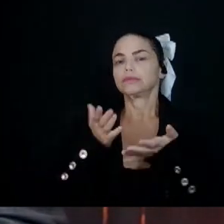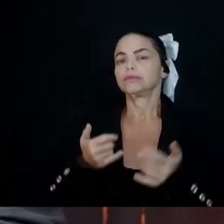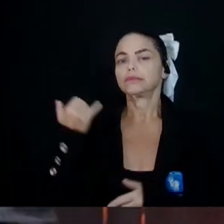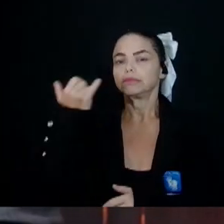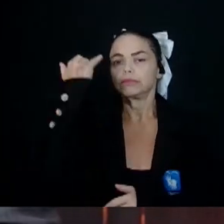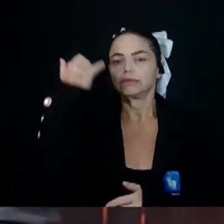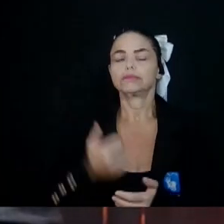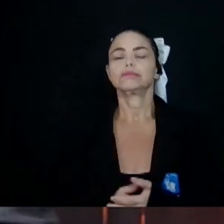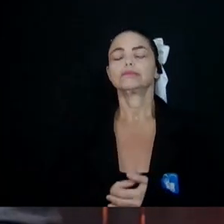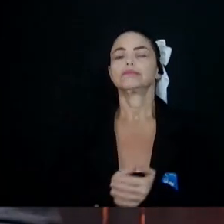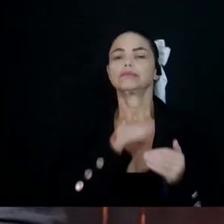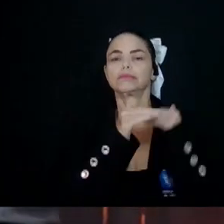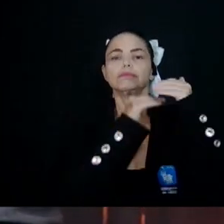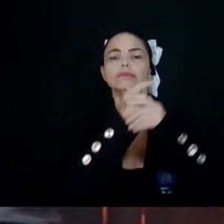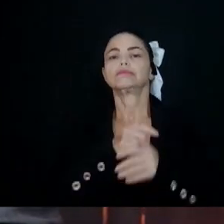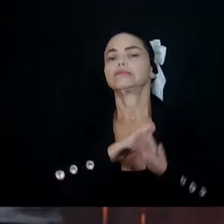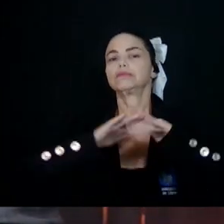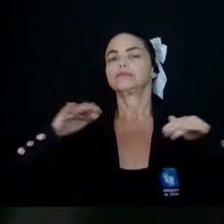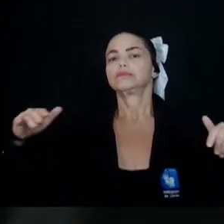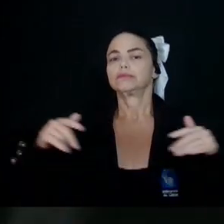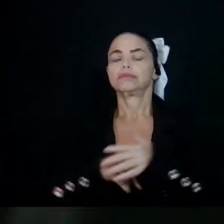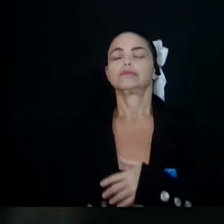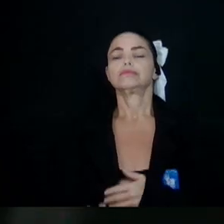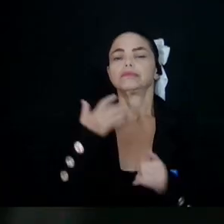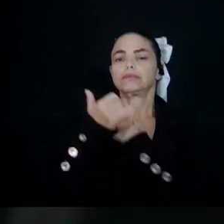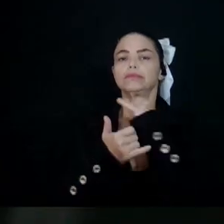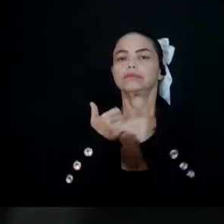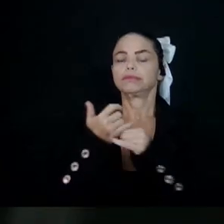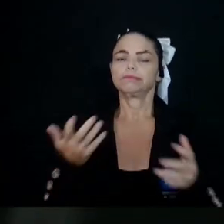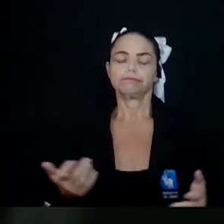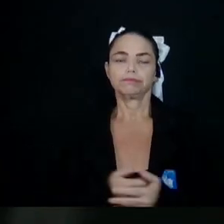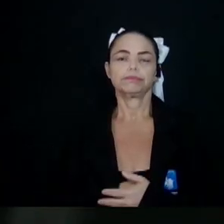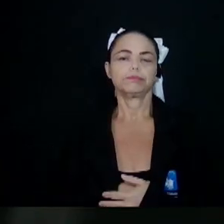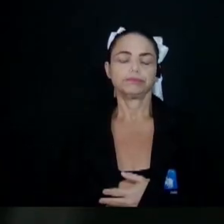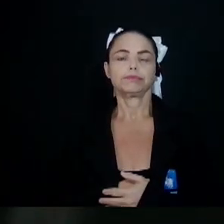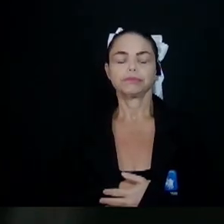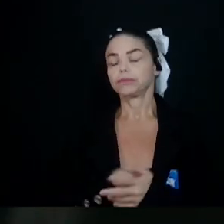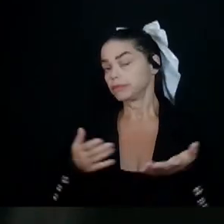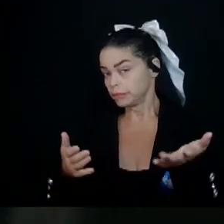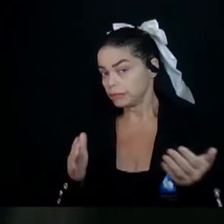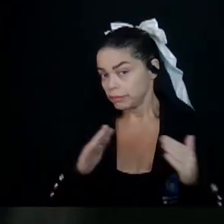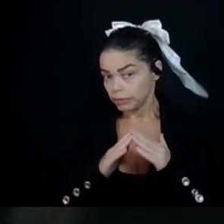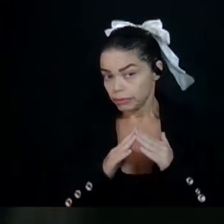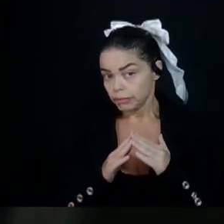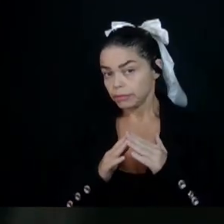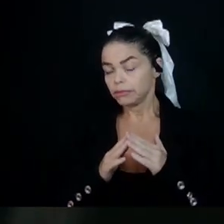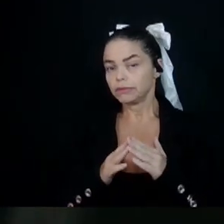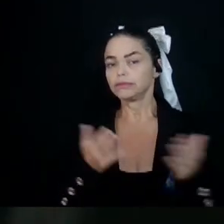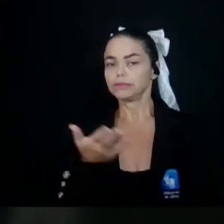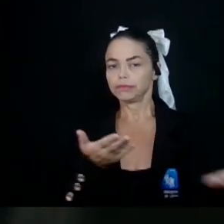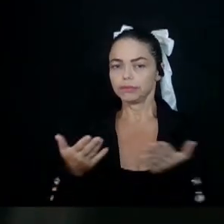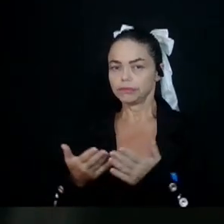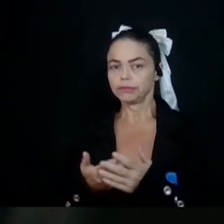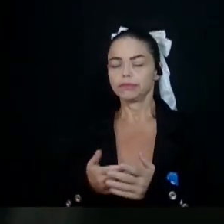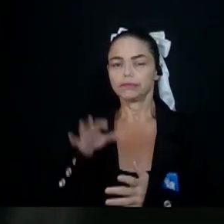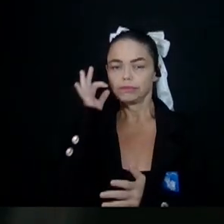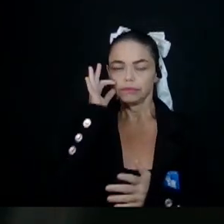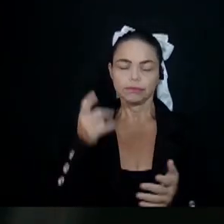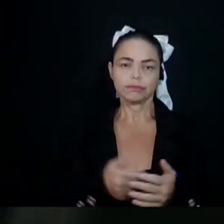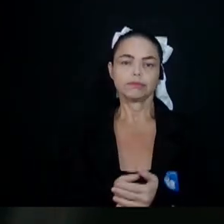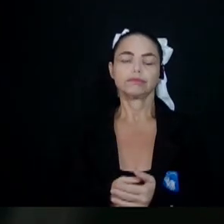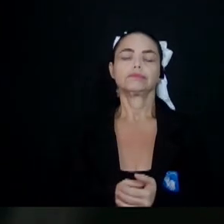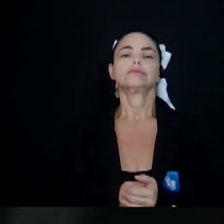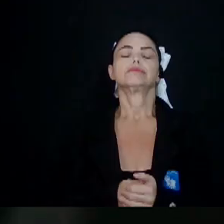aí no desenvolvimento das crianças nesse mundo digital. Excelente! E você que está em casa, convido o pessoal para assistir, é muito importante para